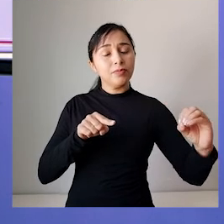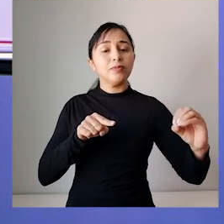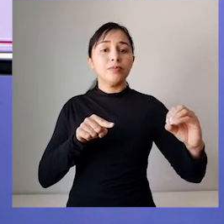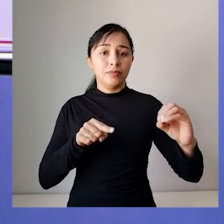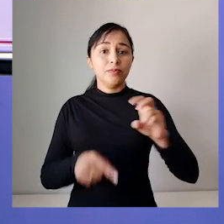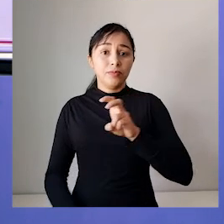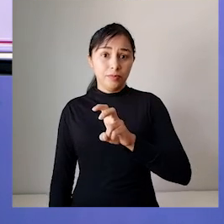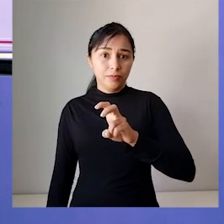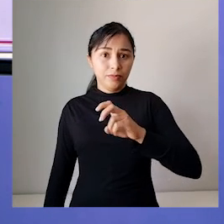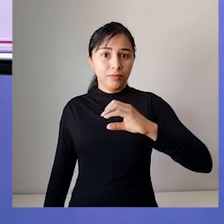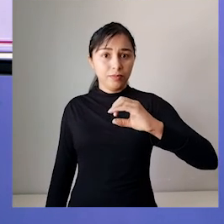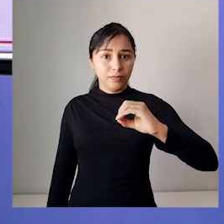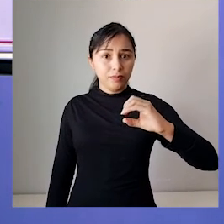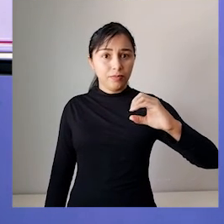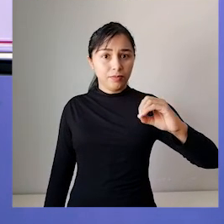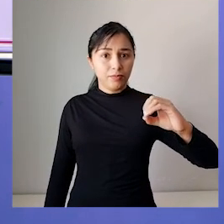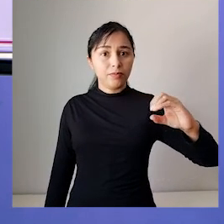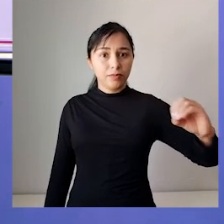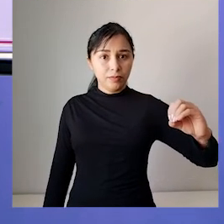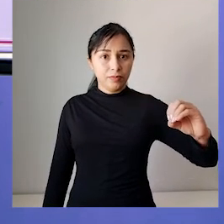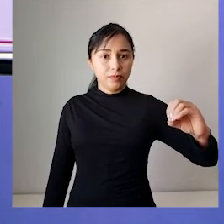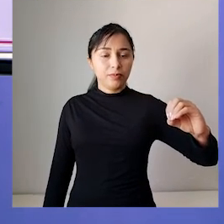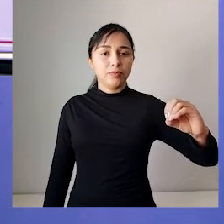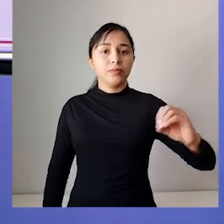3 zeros,